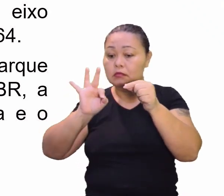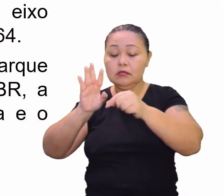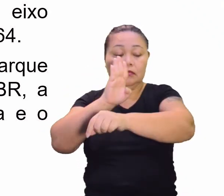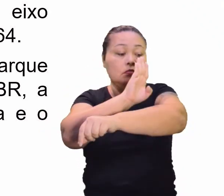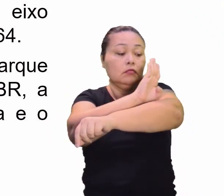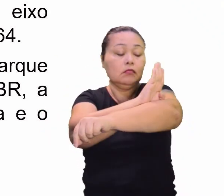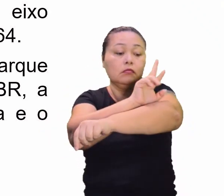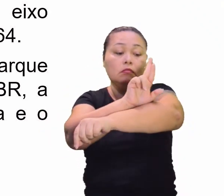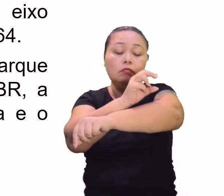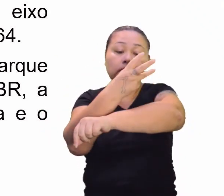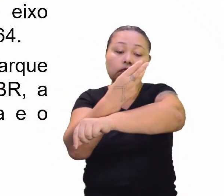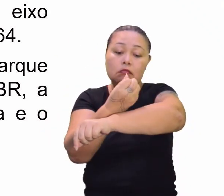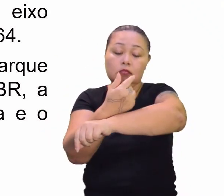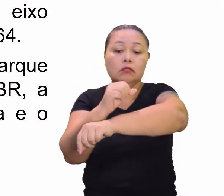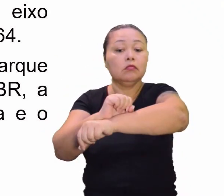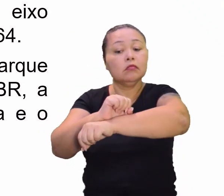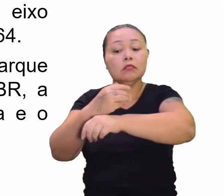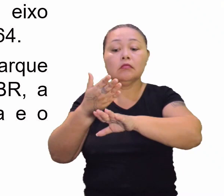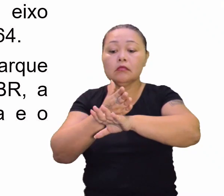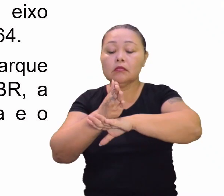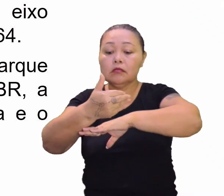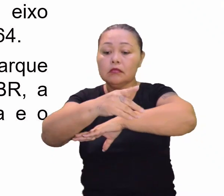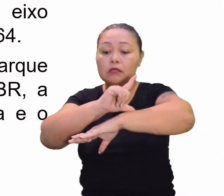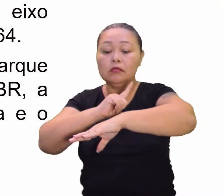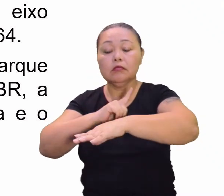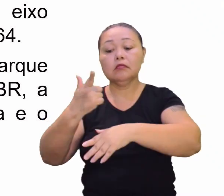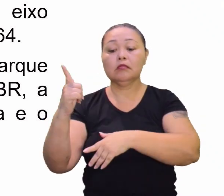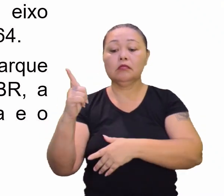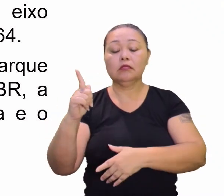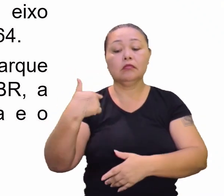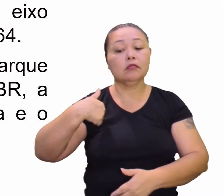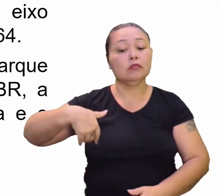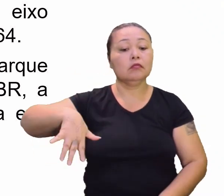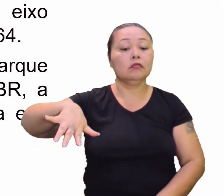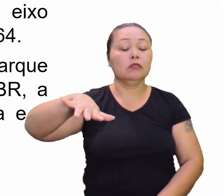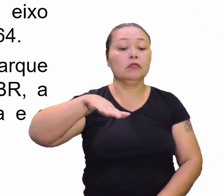Exatamente. A BR-364 trouxe esse fenômeno geográfico